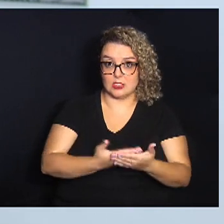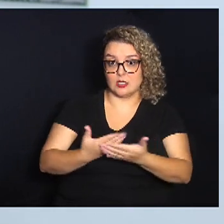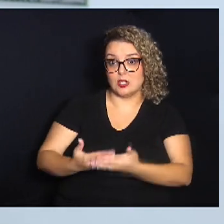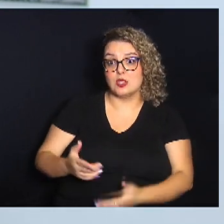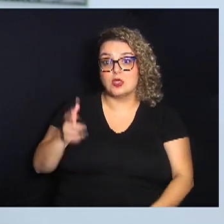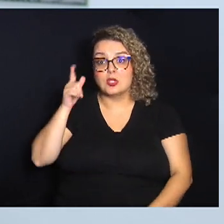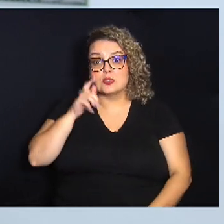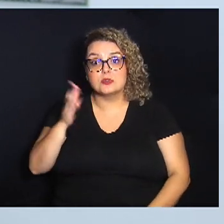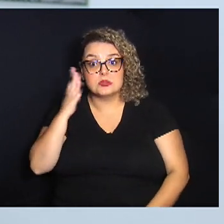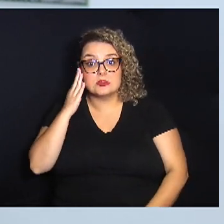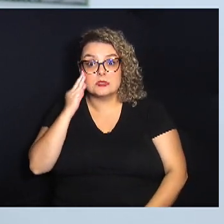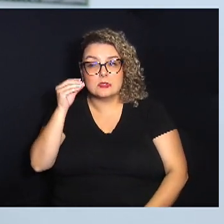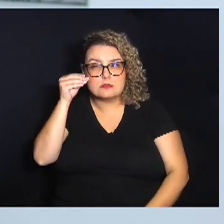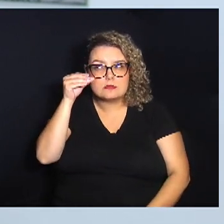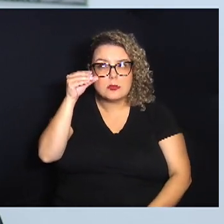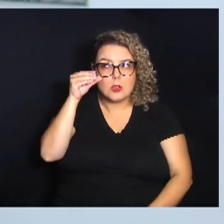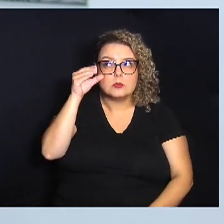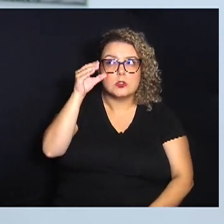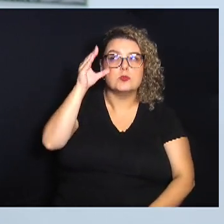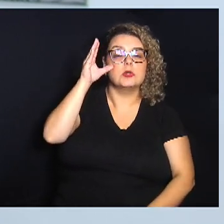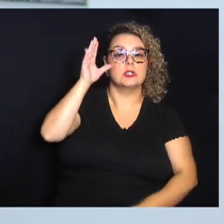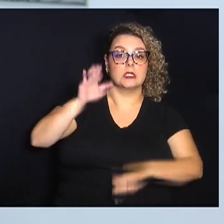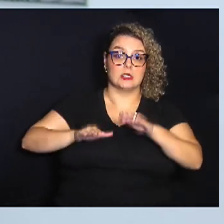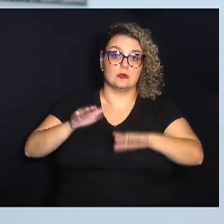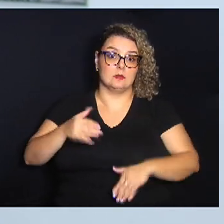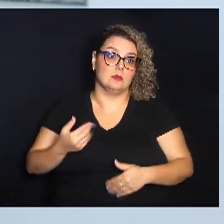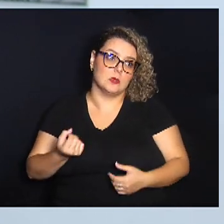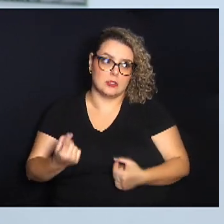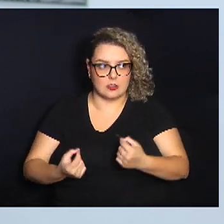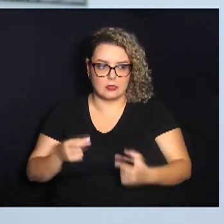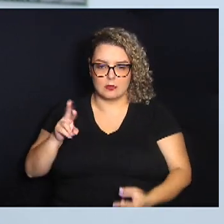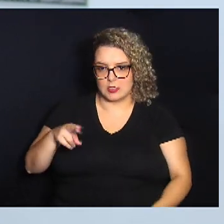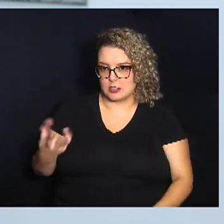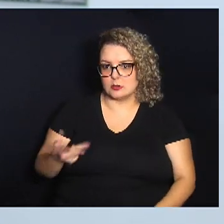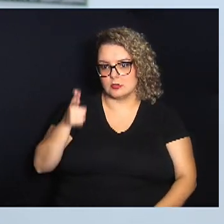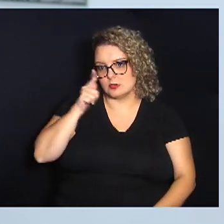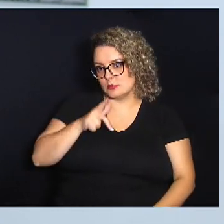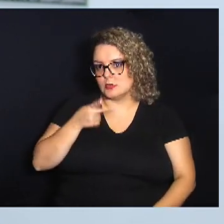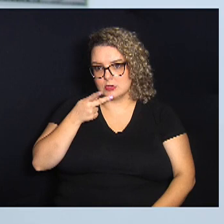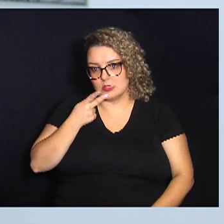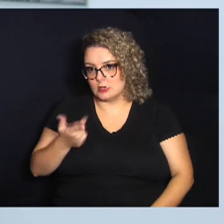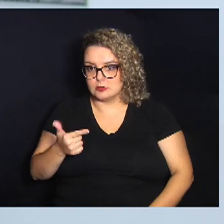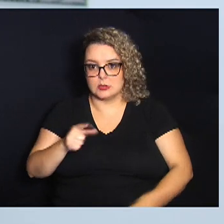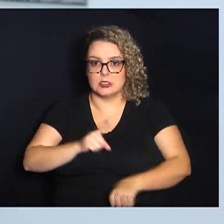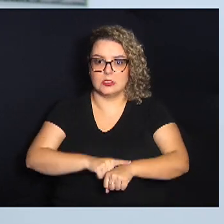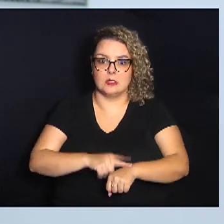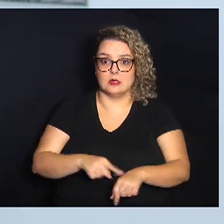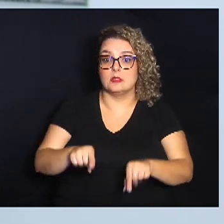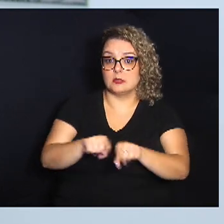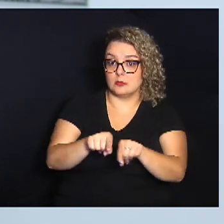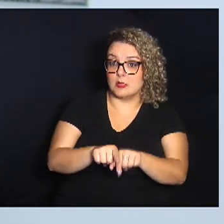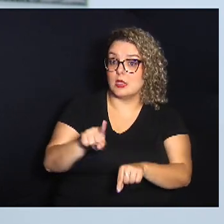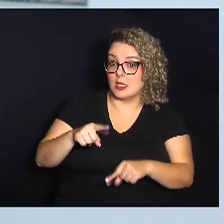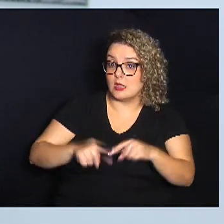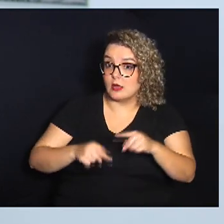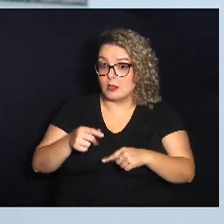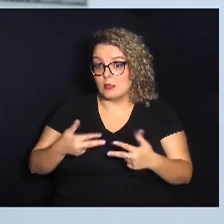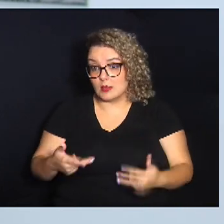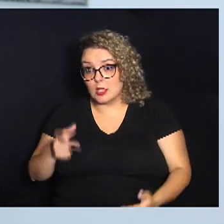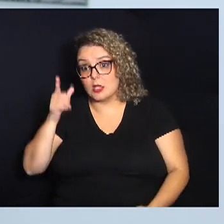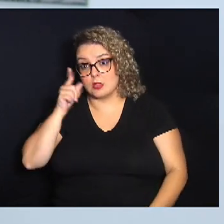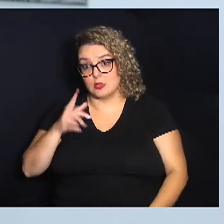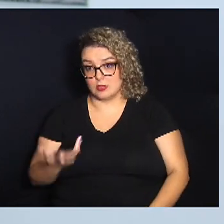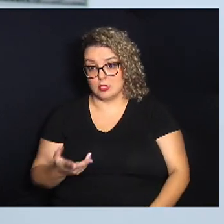um pouco mais sobre coisas que, às vezes, por algum motivo, ele não consegue falar, não dá tempo, sem contar que ele é um material que a gente consegue